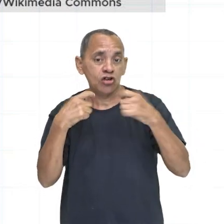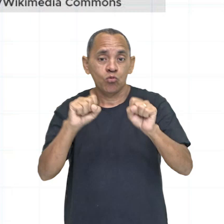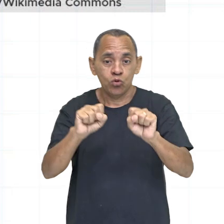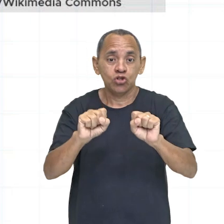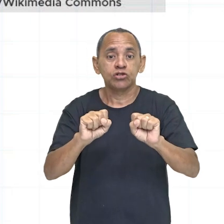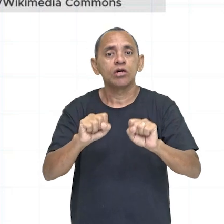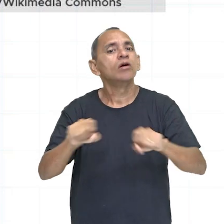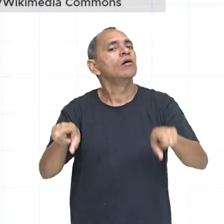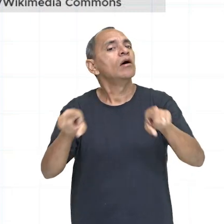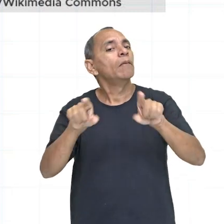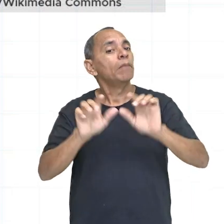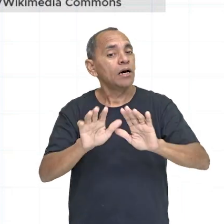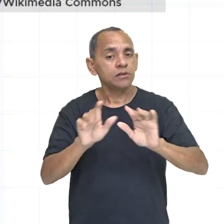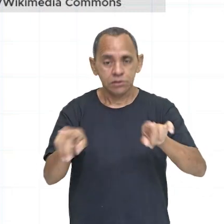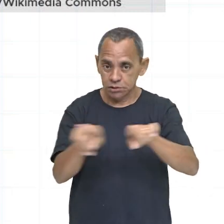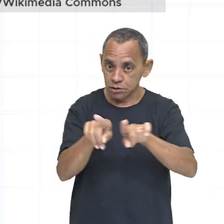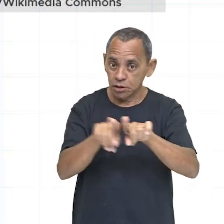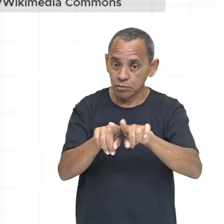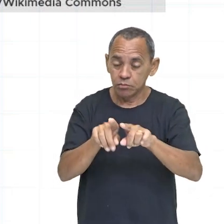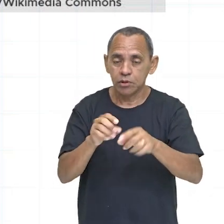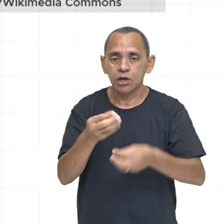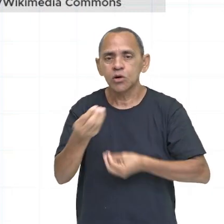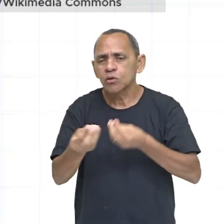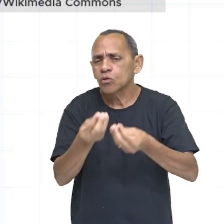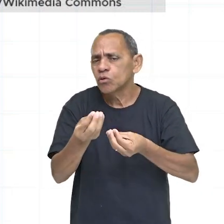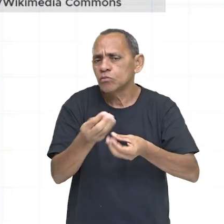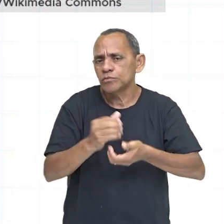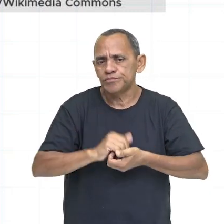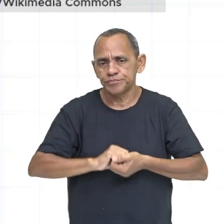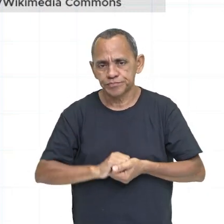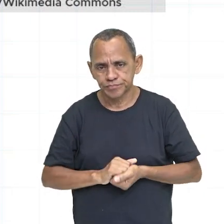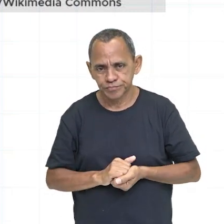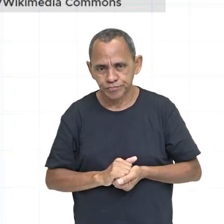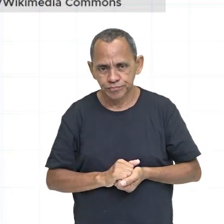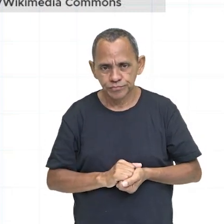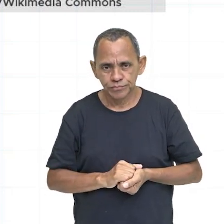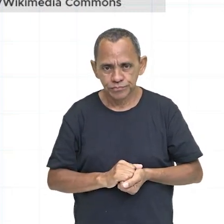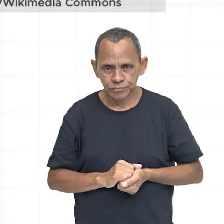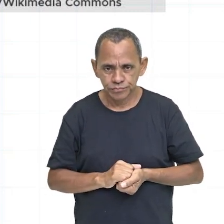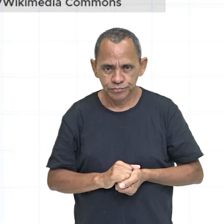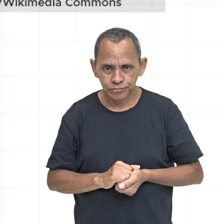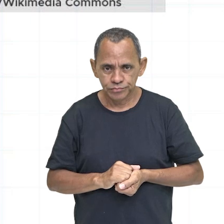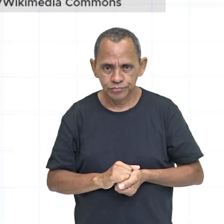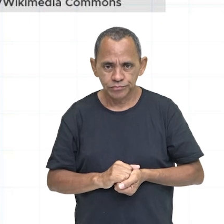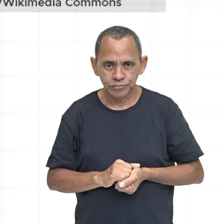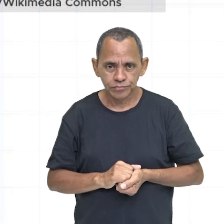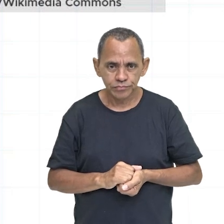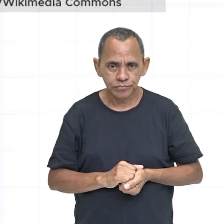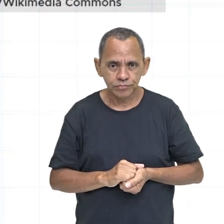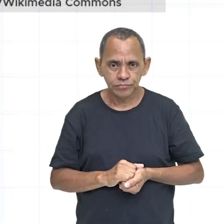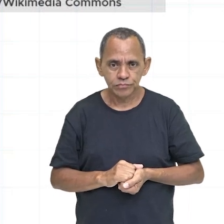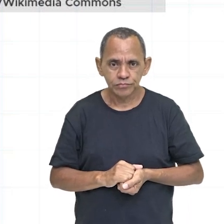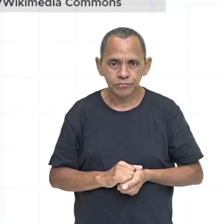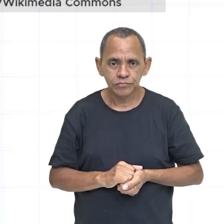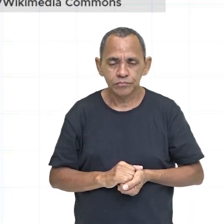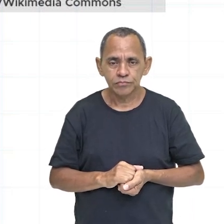um cultural legacy, ok? That endures this day.